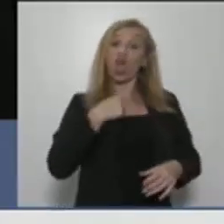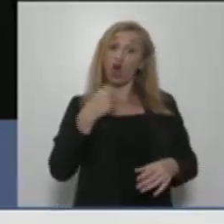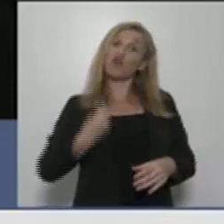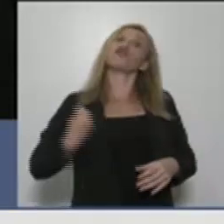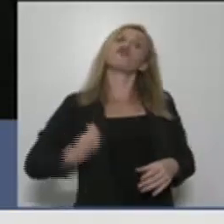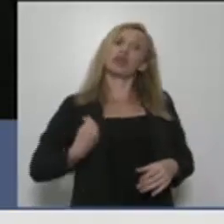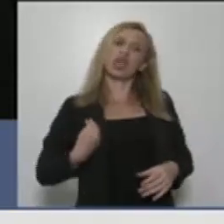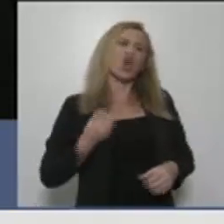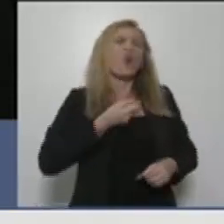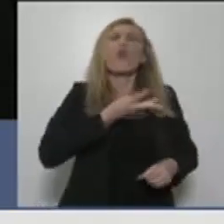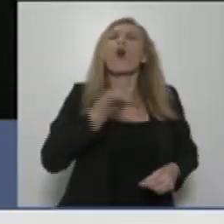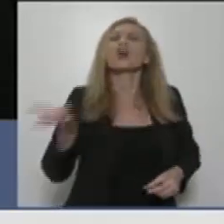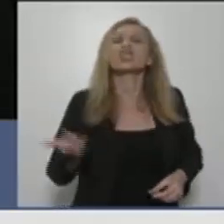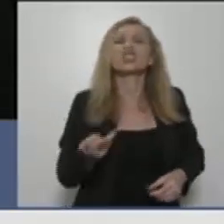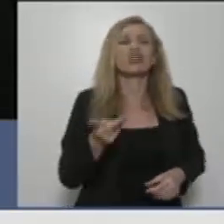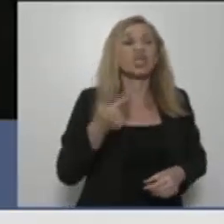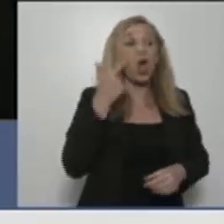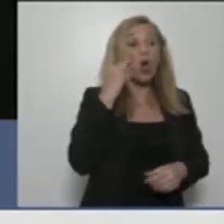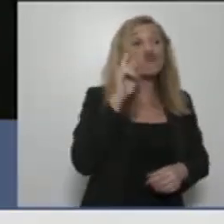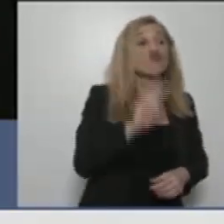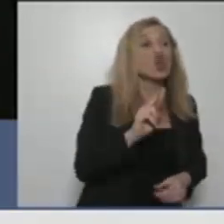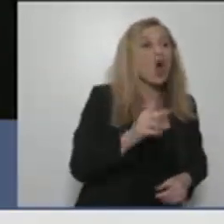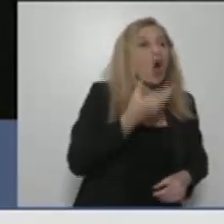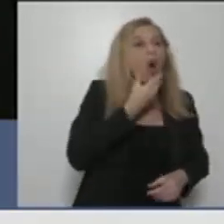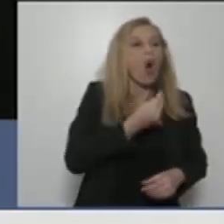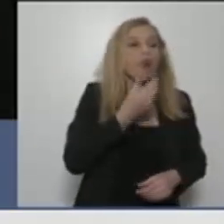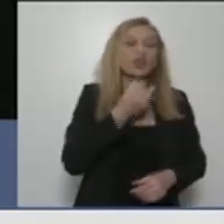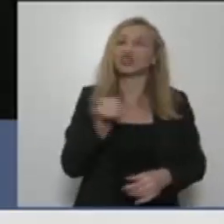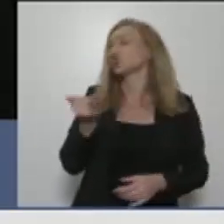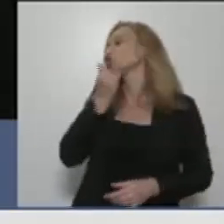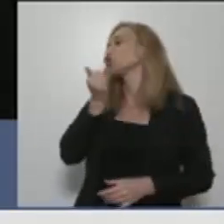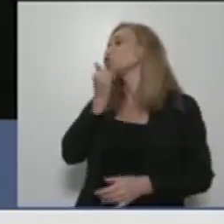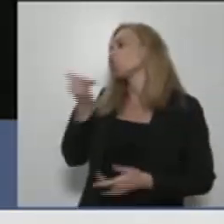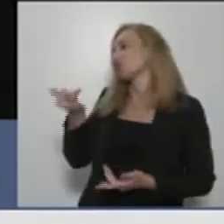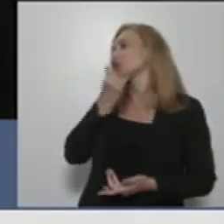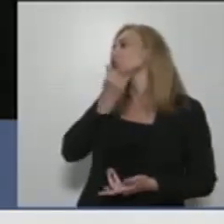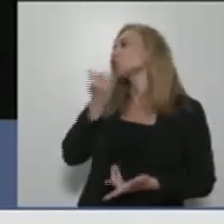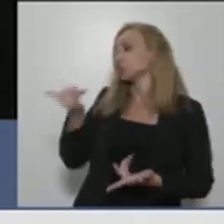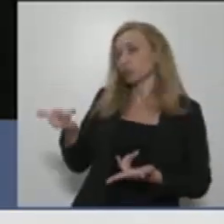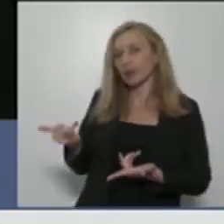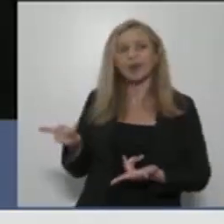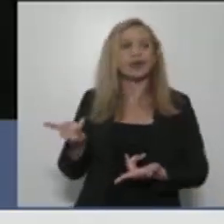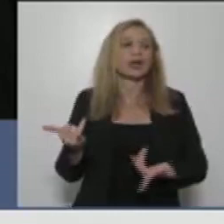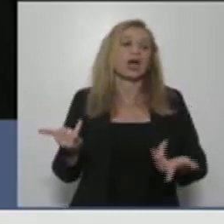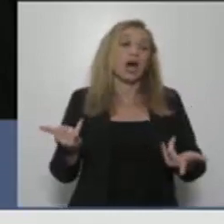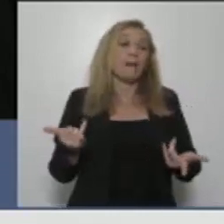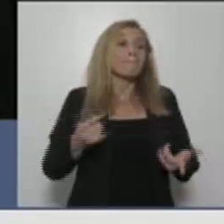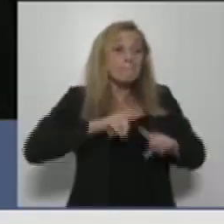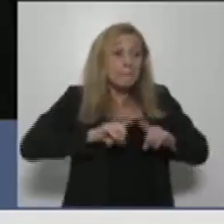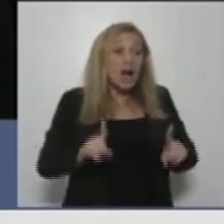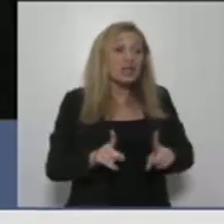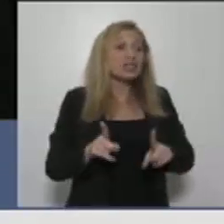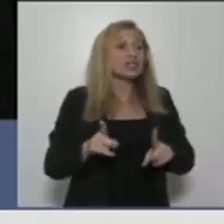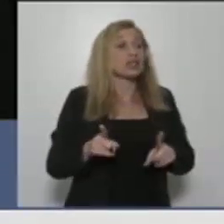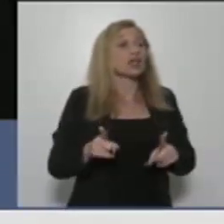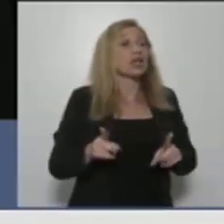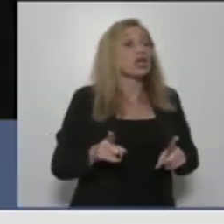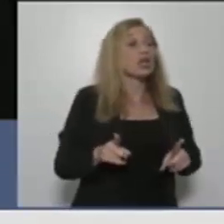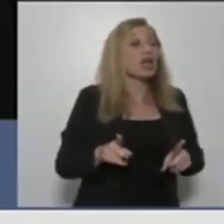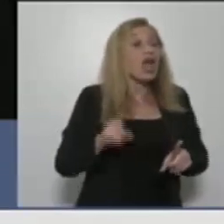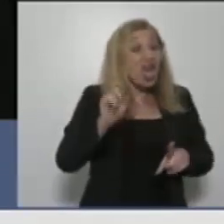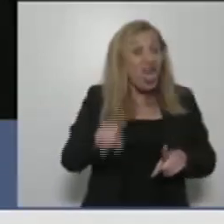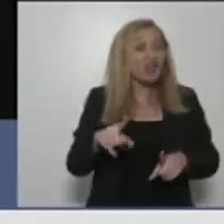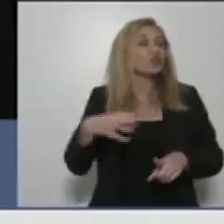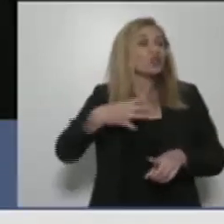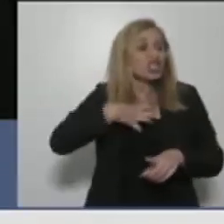vezes que eu vi homens... Me desculpa, meus amigos, não é generalizando. Mas é no